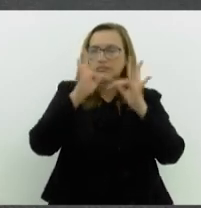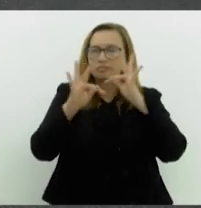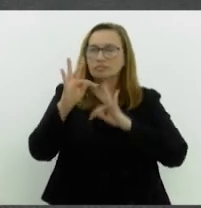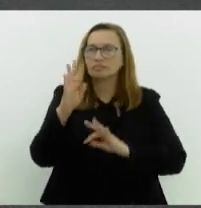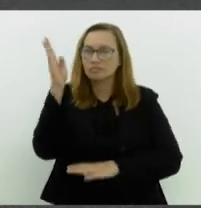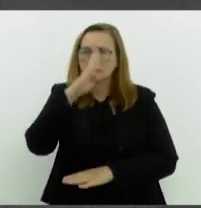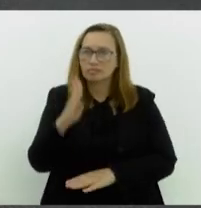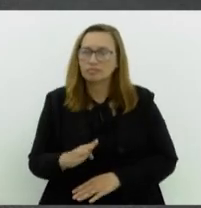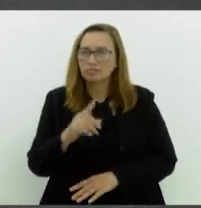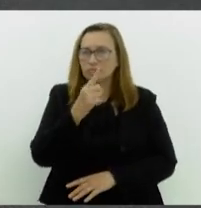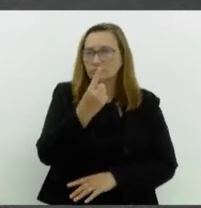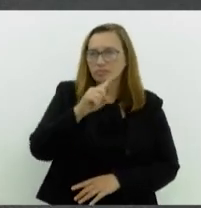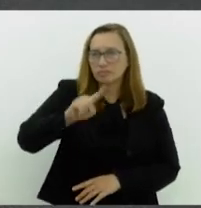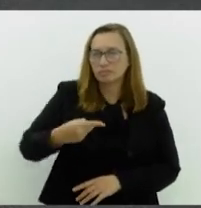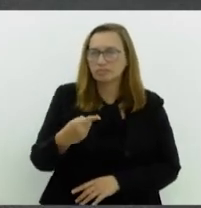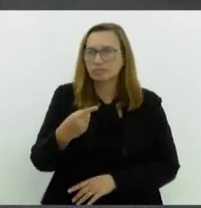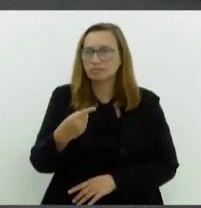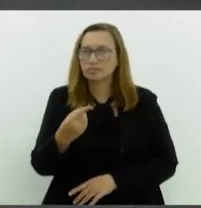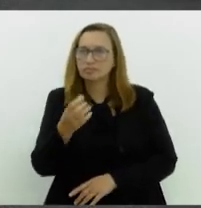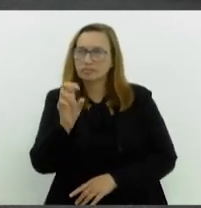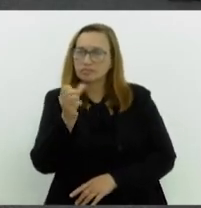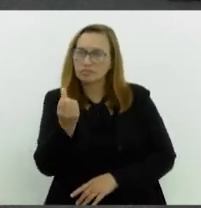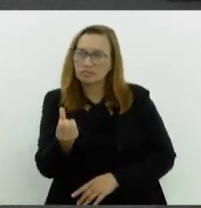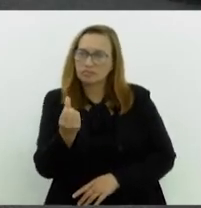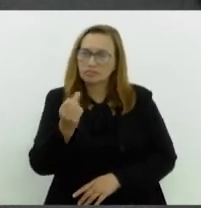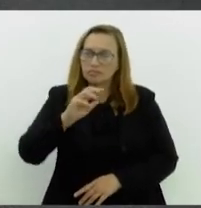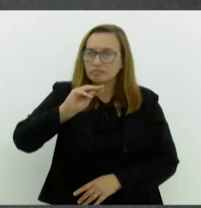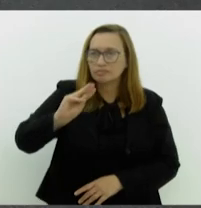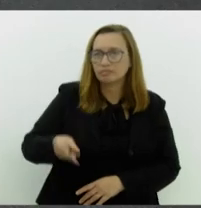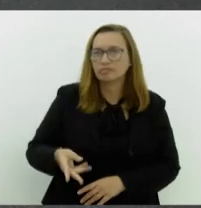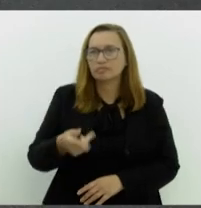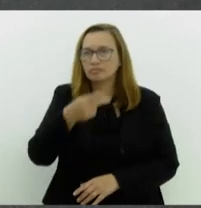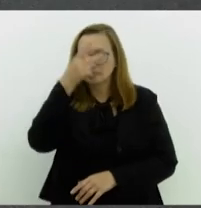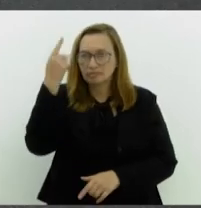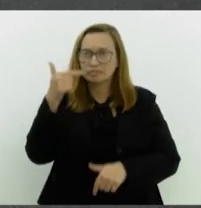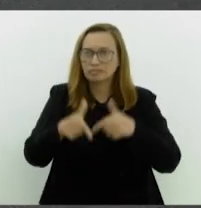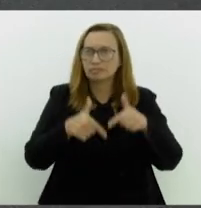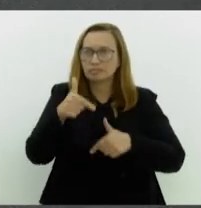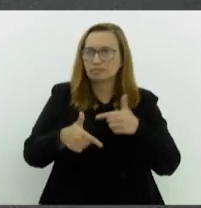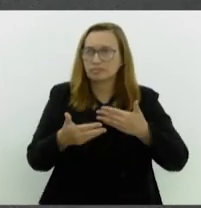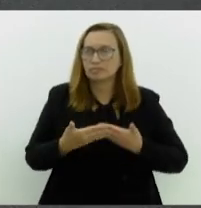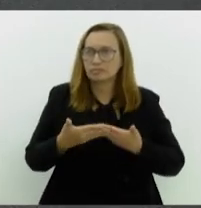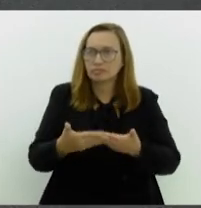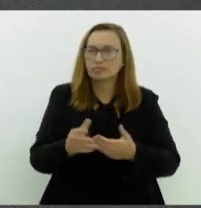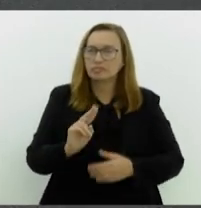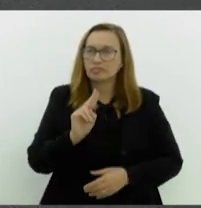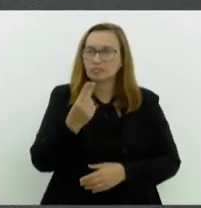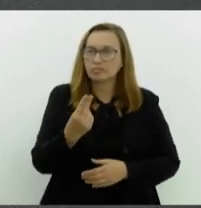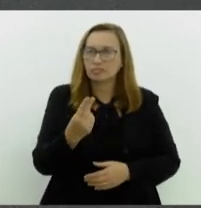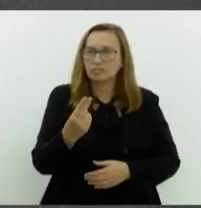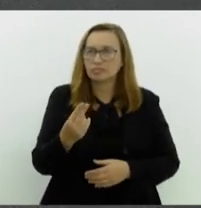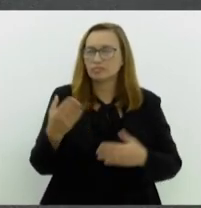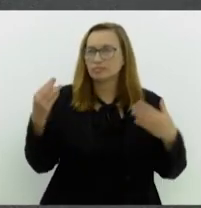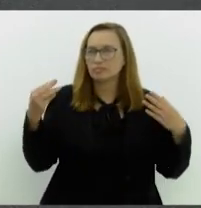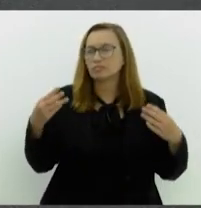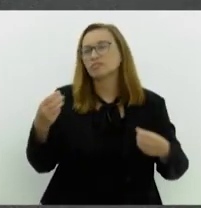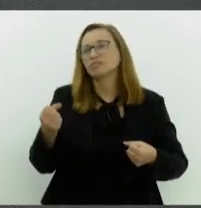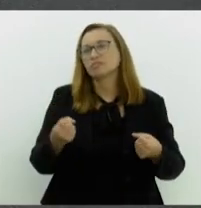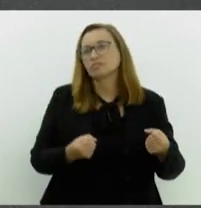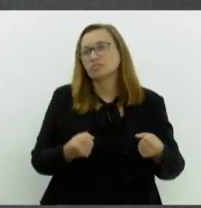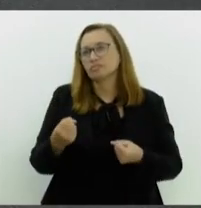hoje 1,6 milhão de pessoas trabalhando como entregadores ou motoristas de aplicativos, sendo